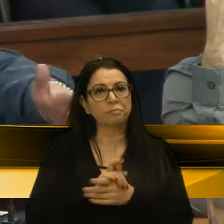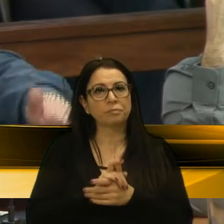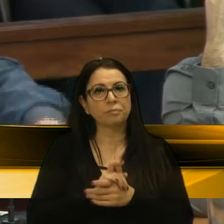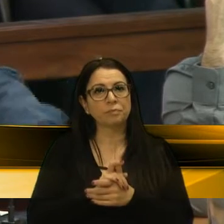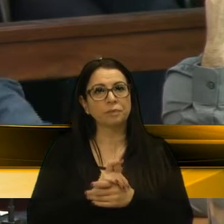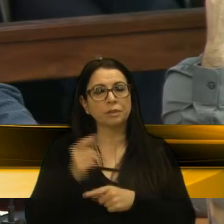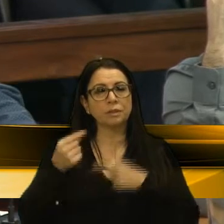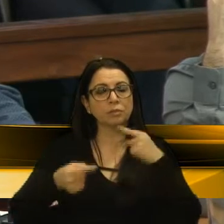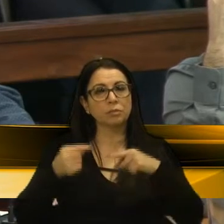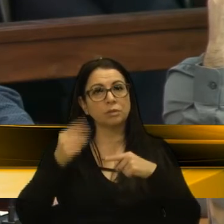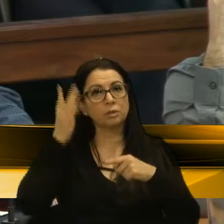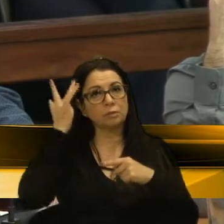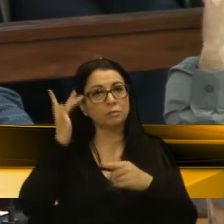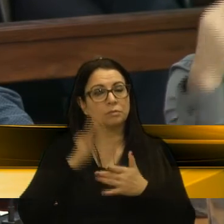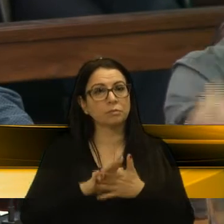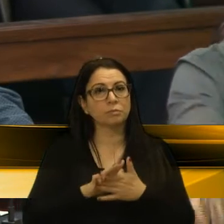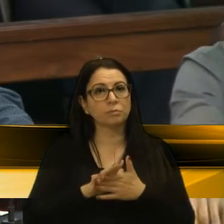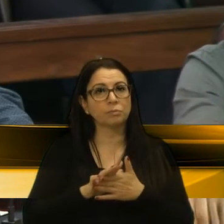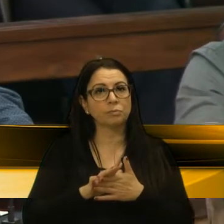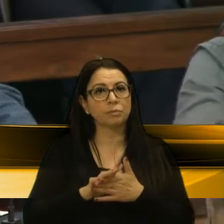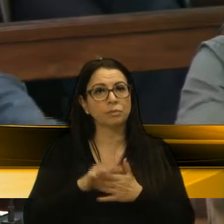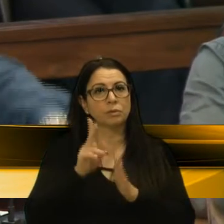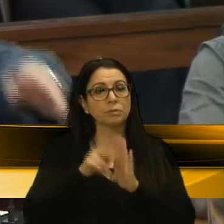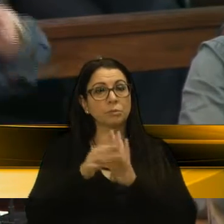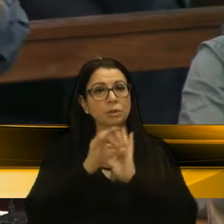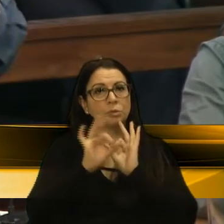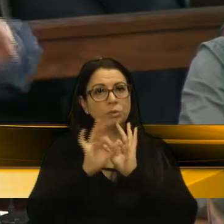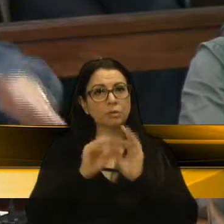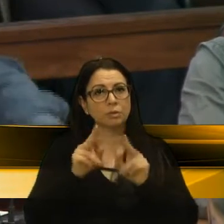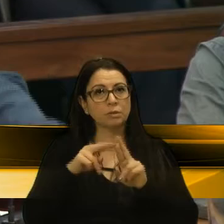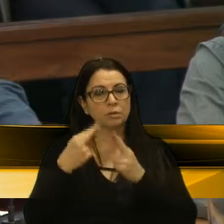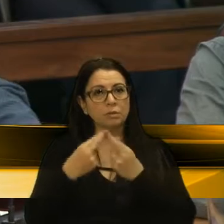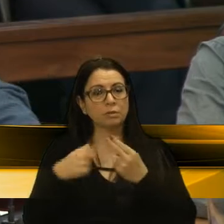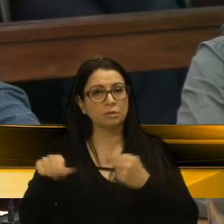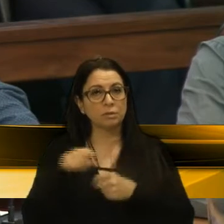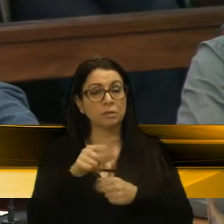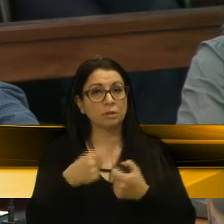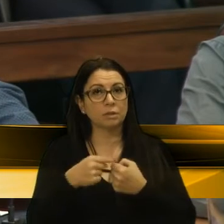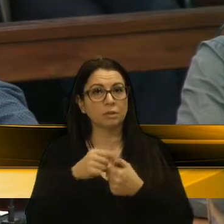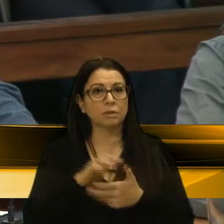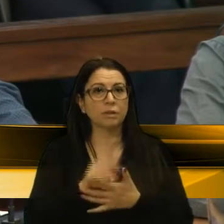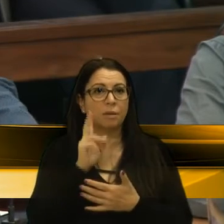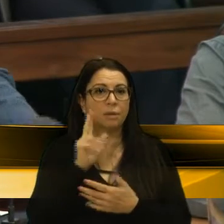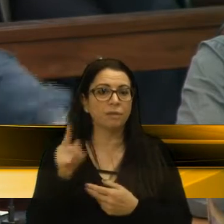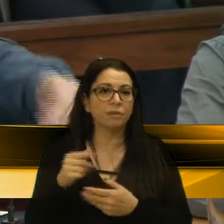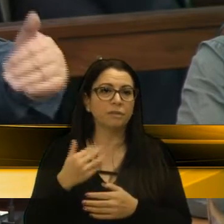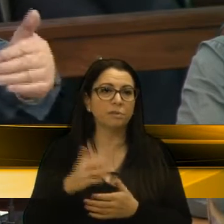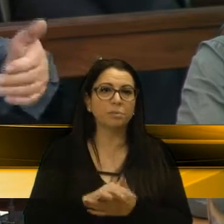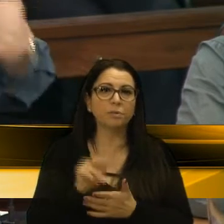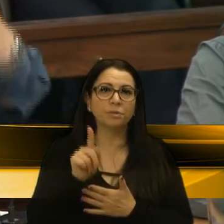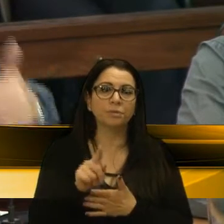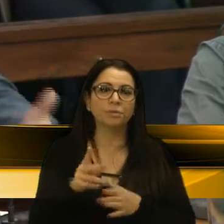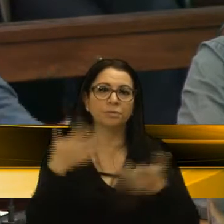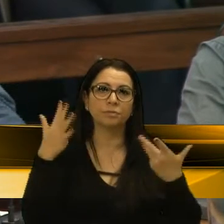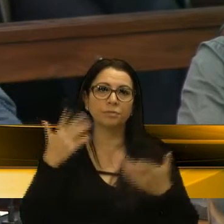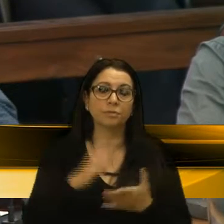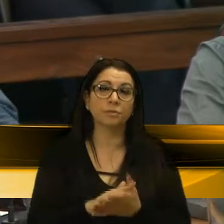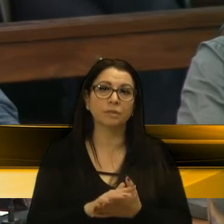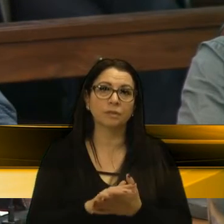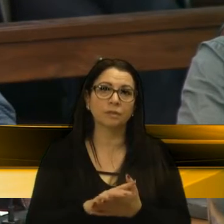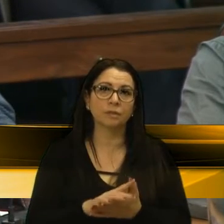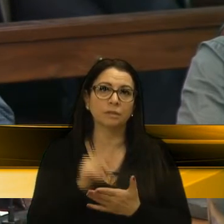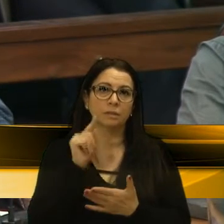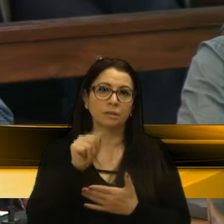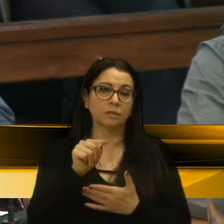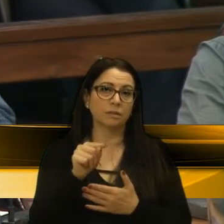em discussão amanhã com relação ao nosso plano diretor. Mas, sem dúvida nenhuma, Vossa Senhoria está de parabéns em propor que a gente incorpore